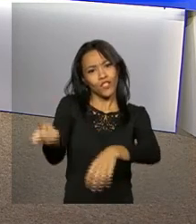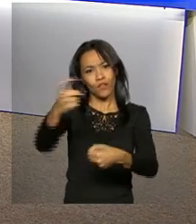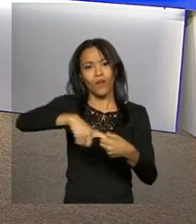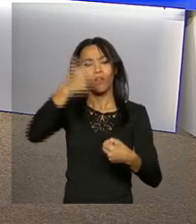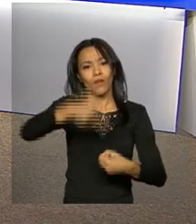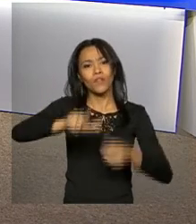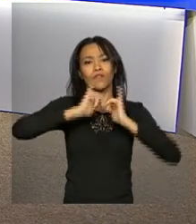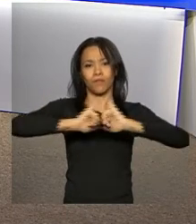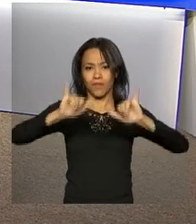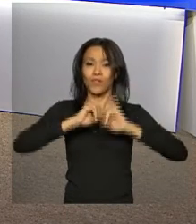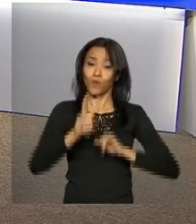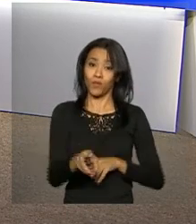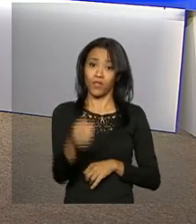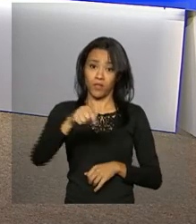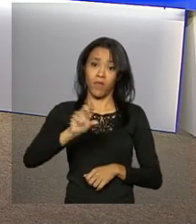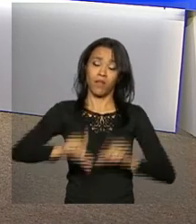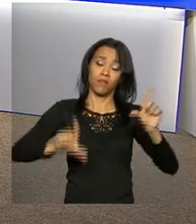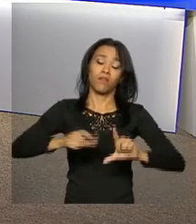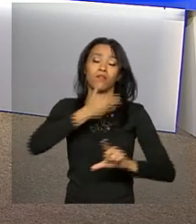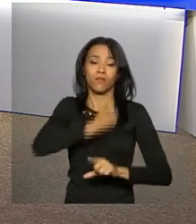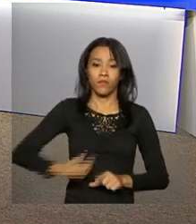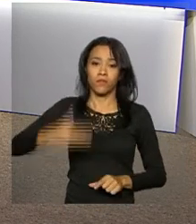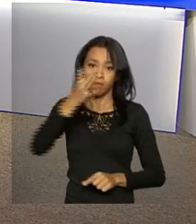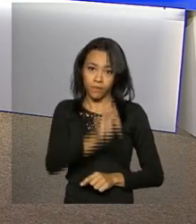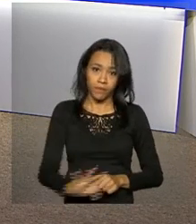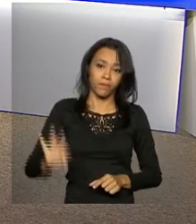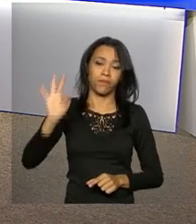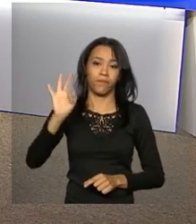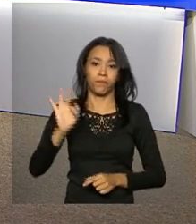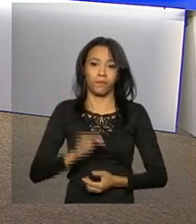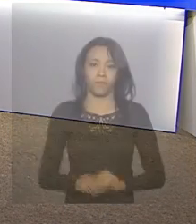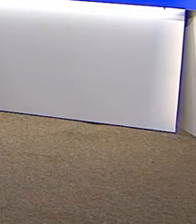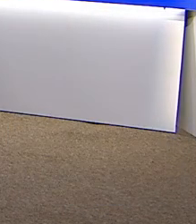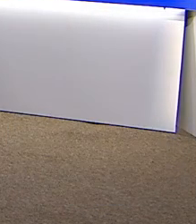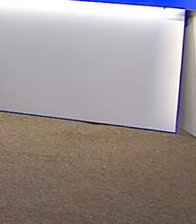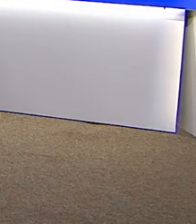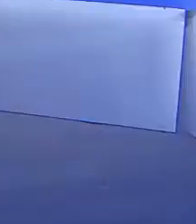outras informações continue na nbr a tv do governo federal